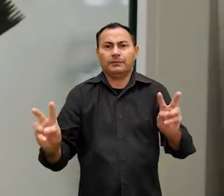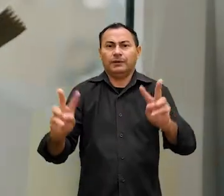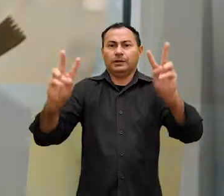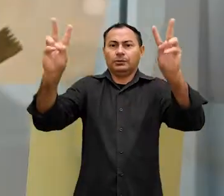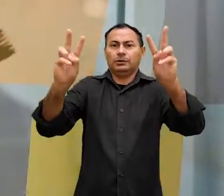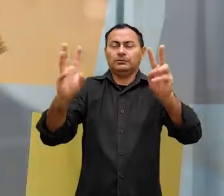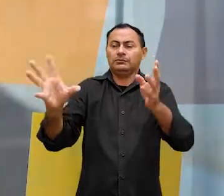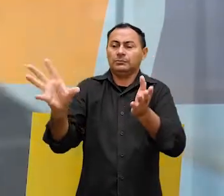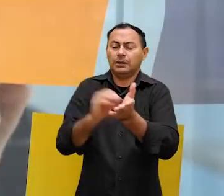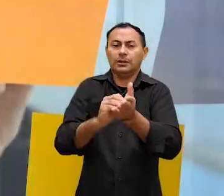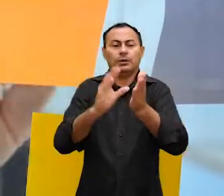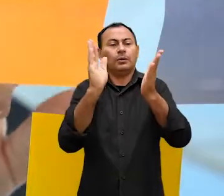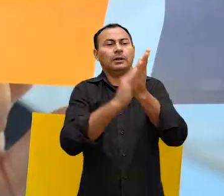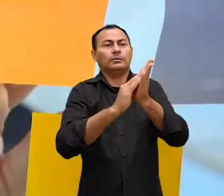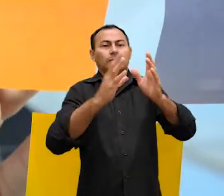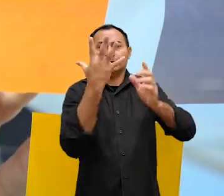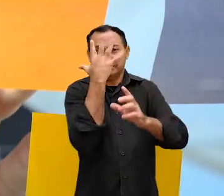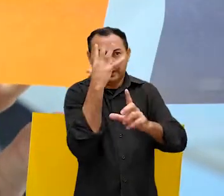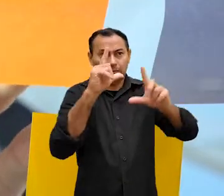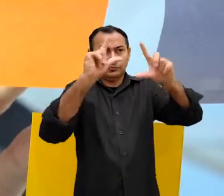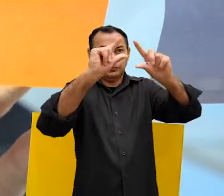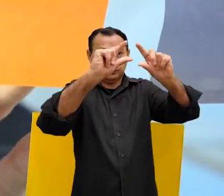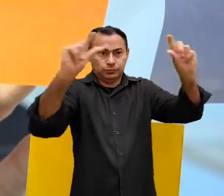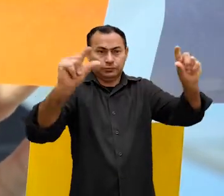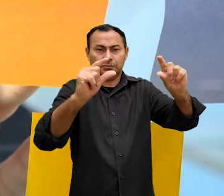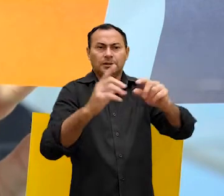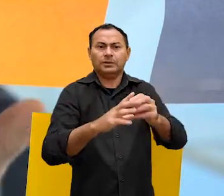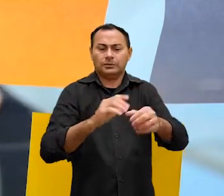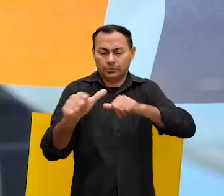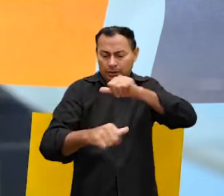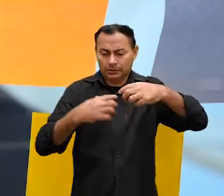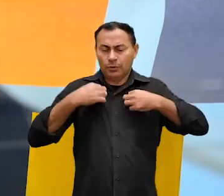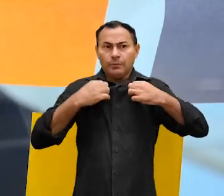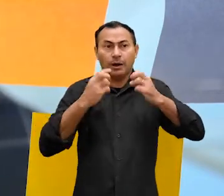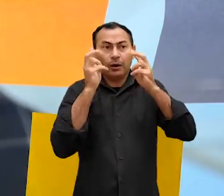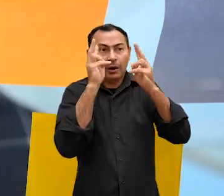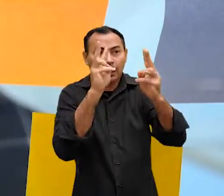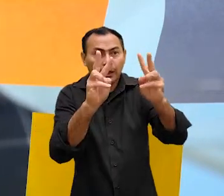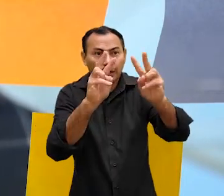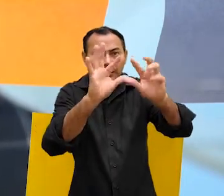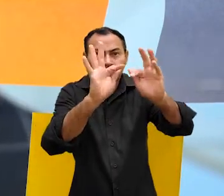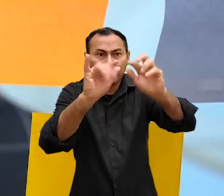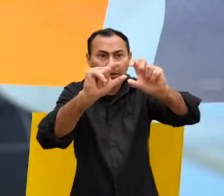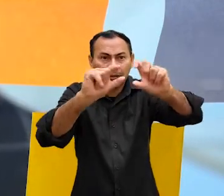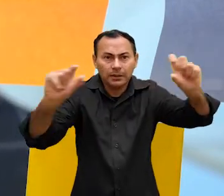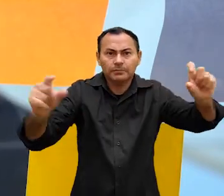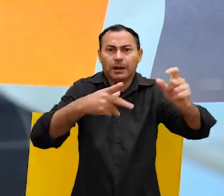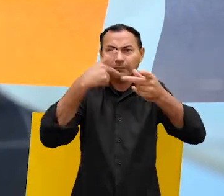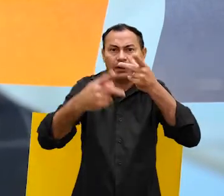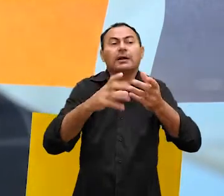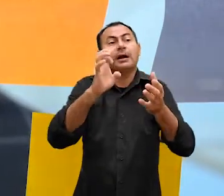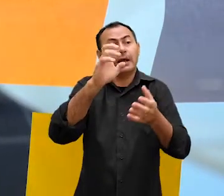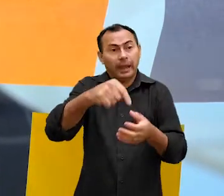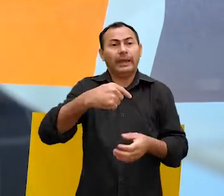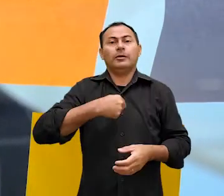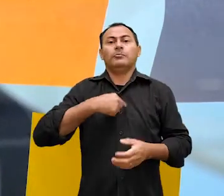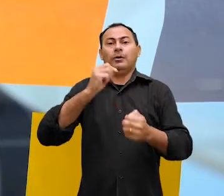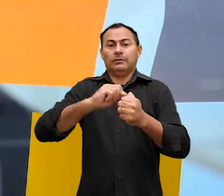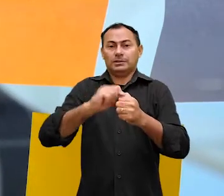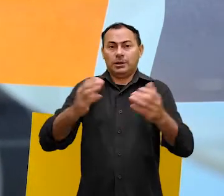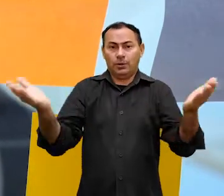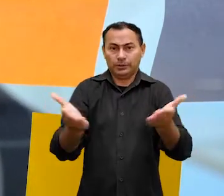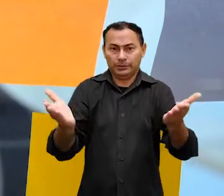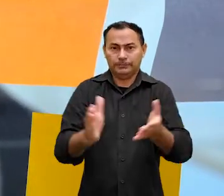virtudes e colei no espelho do meu quarto. Toda vez que estava me trocando de manhã, olhava para aquela lista e dizia, é isso que eu vou fazer